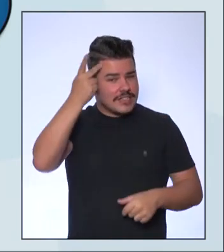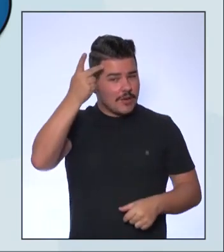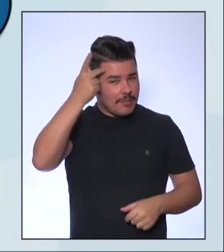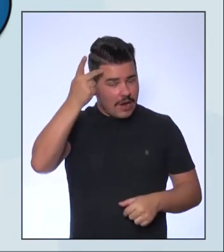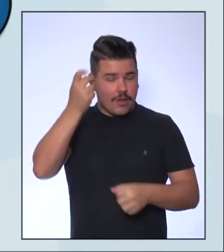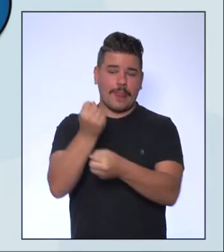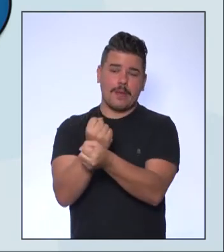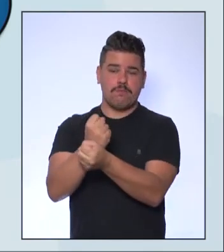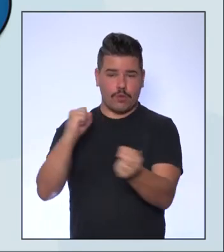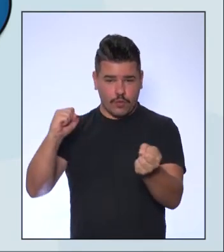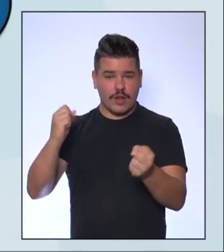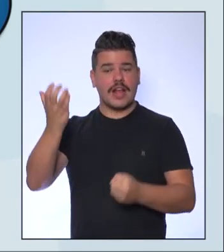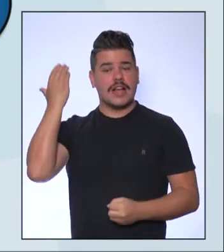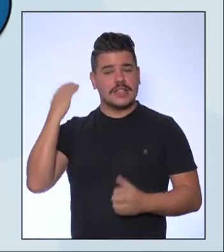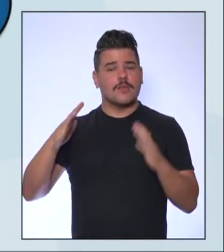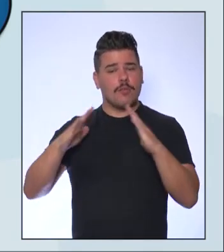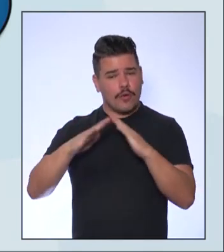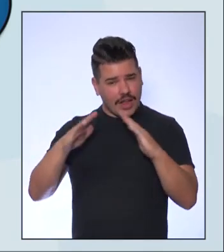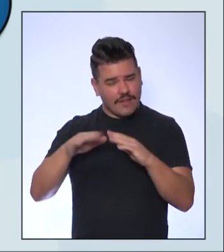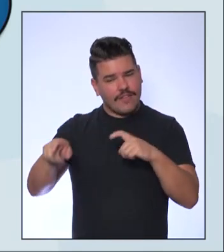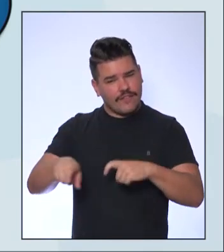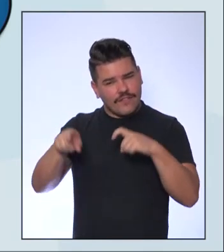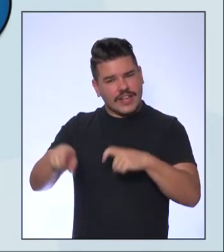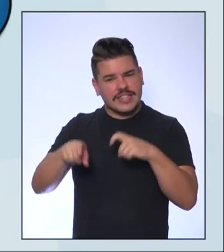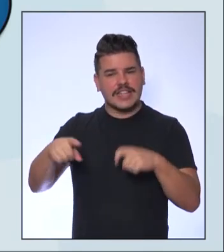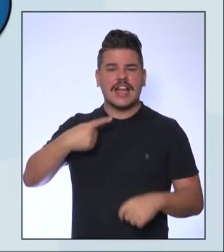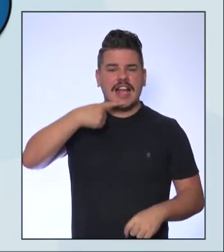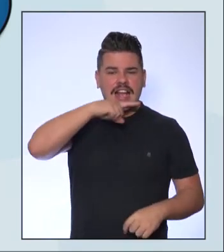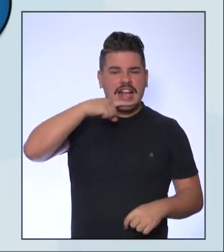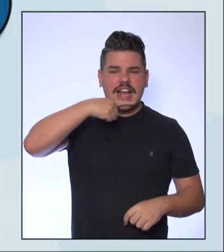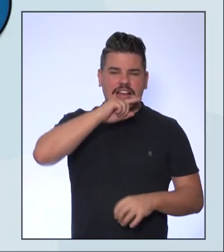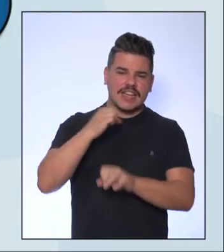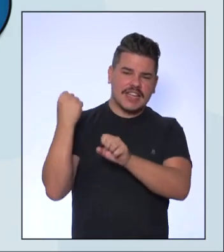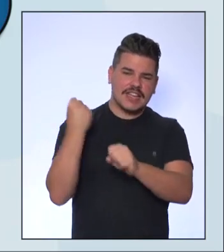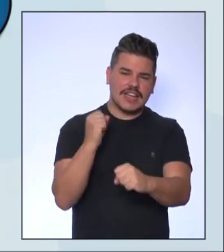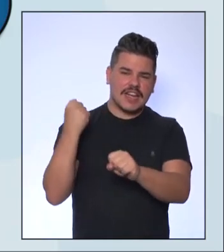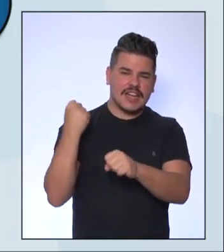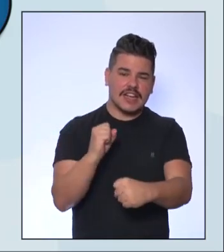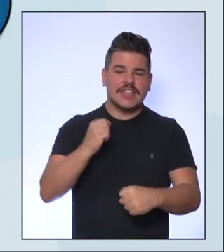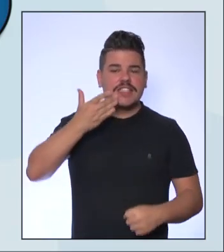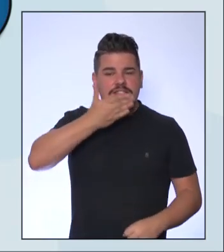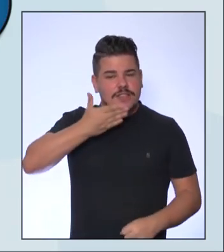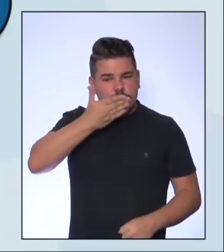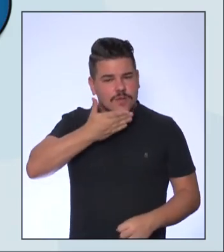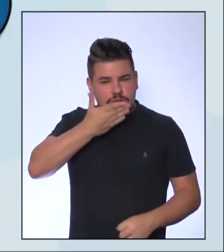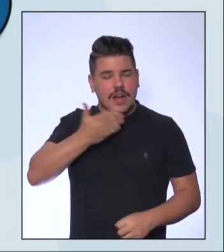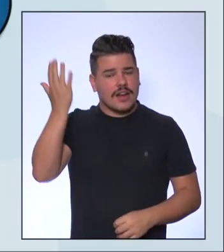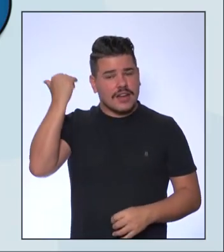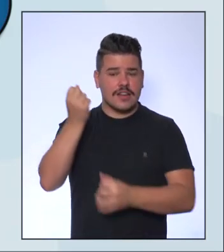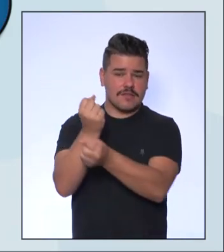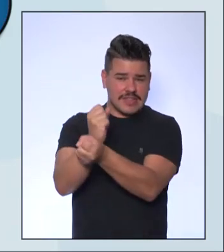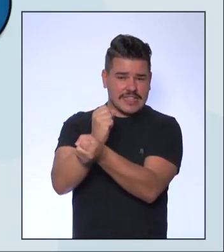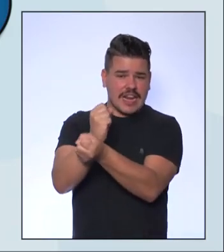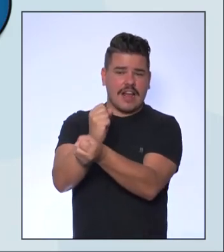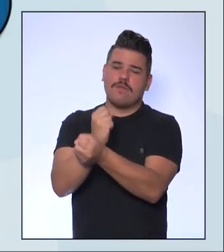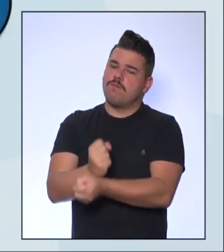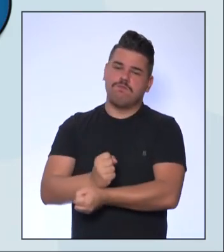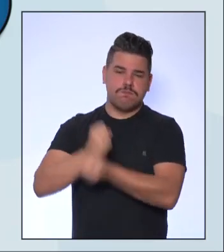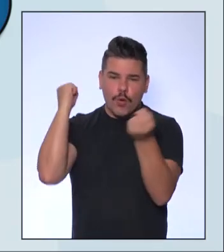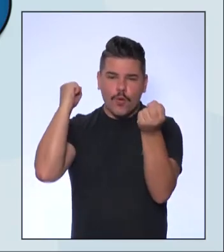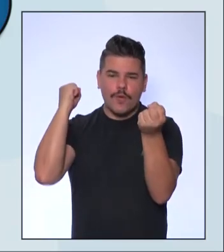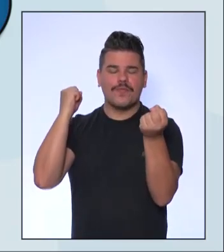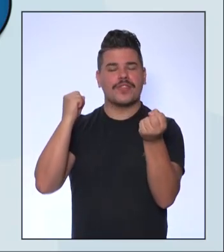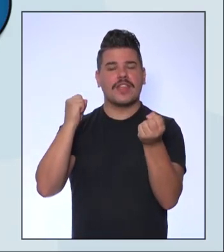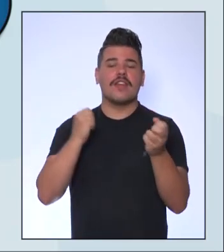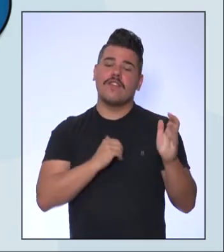muitos moravam em fazendas de açúcar, em outras localidades, foram libertos e não ficaram nessas fazendas,